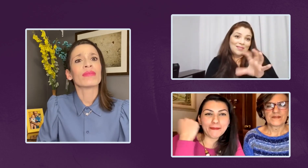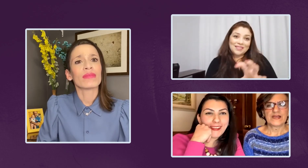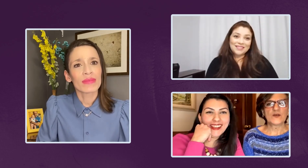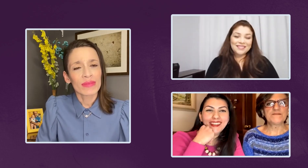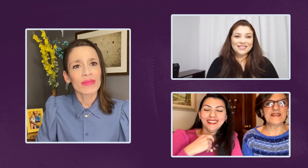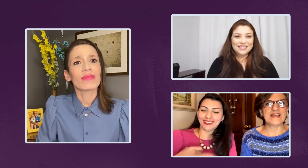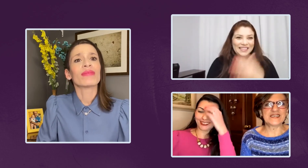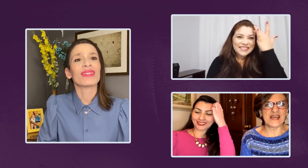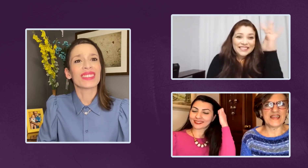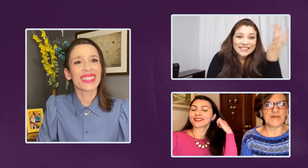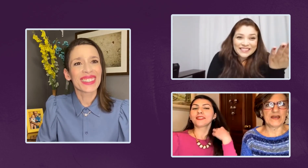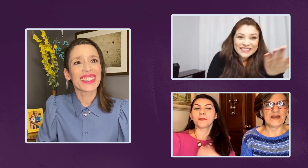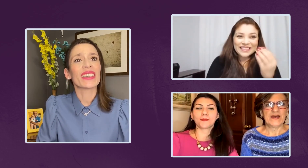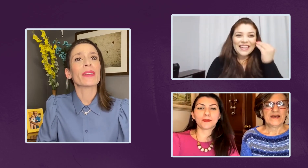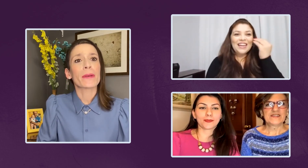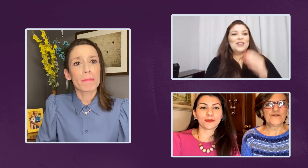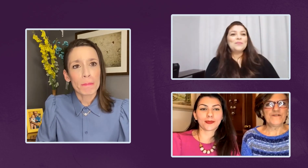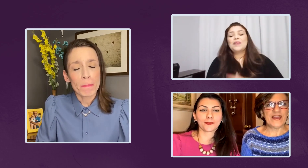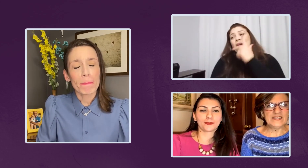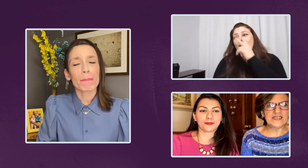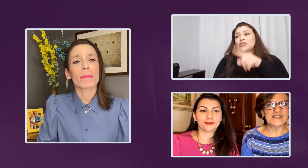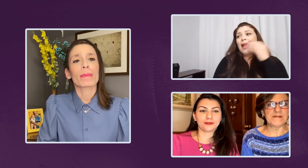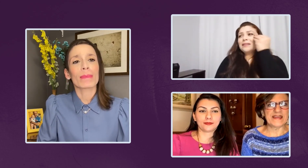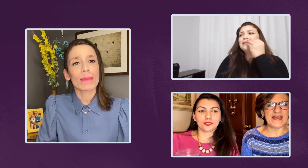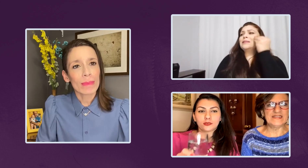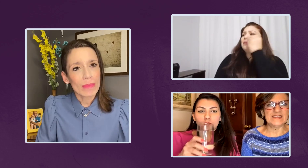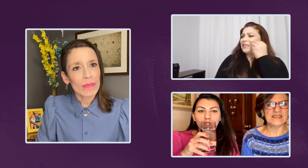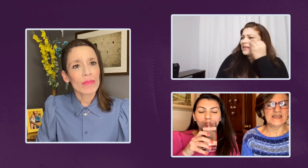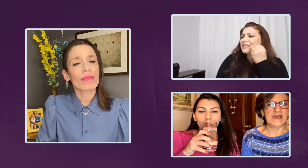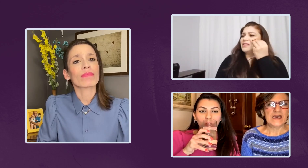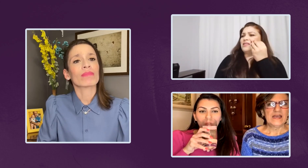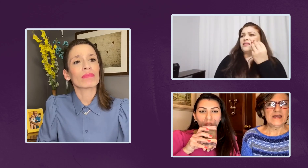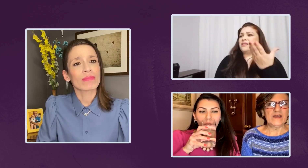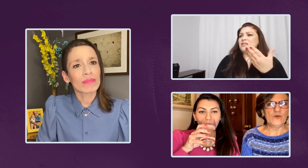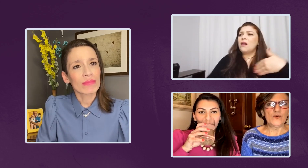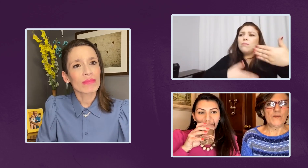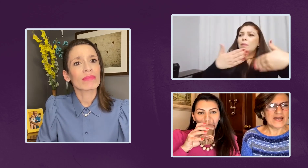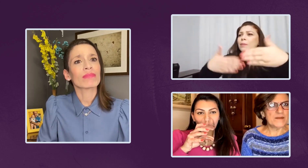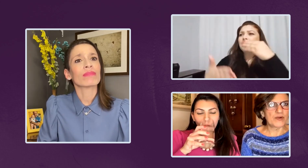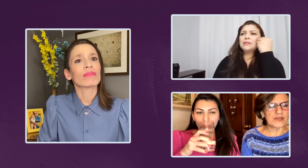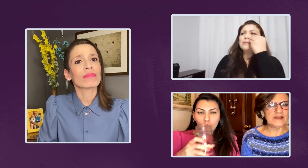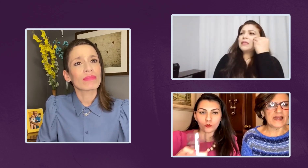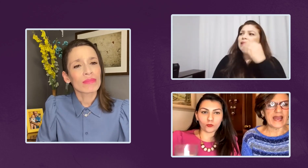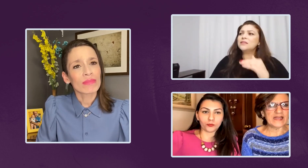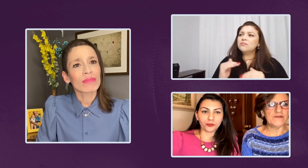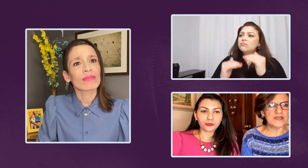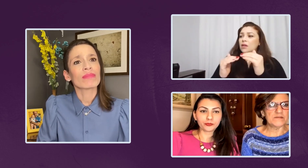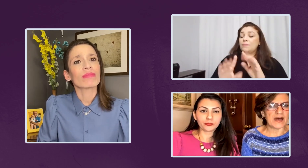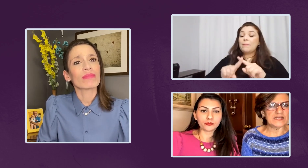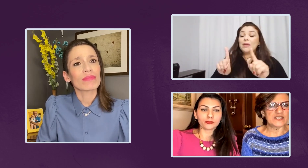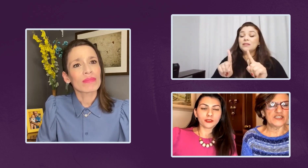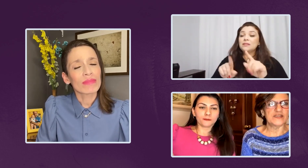Não sei. São experiências, né, Débora? São vivências, experiências e o mais importante é que cada